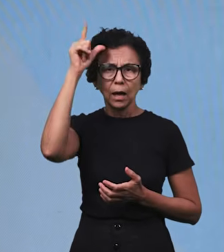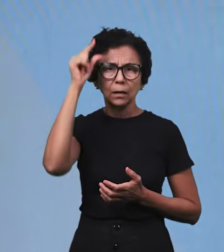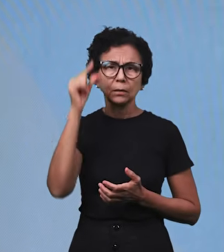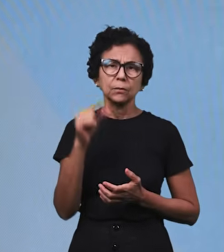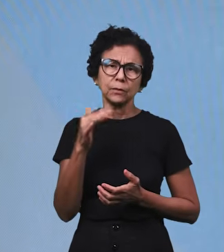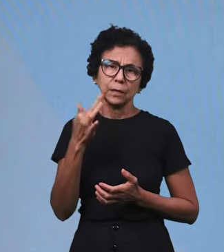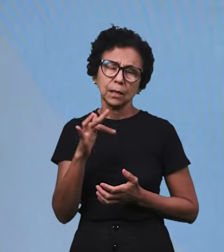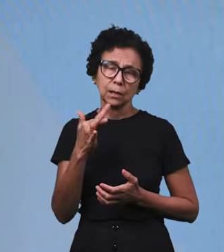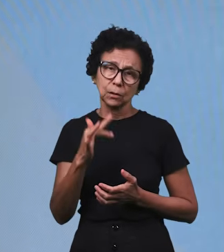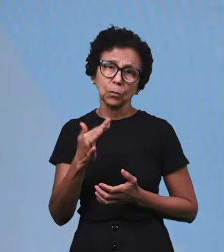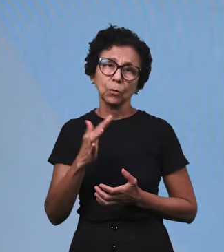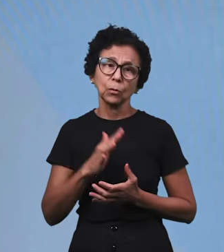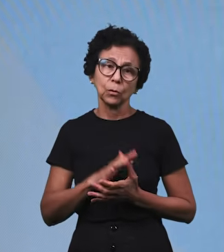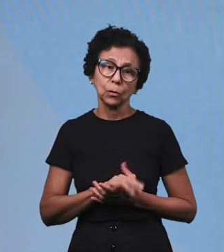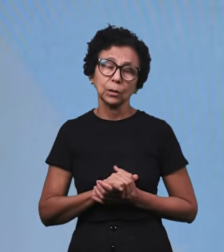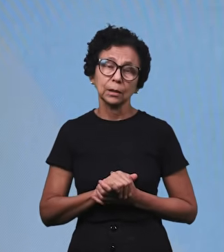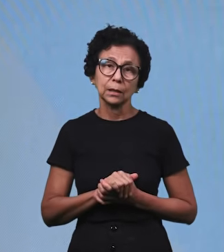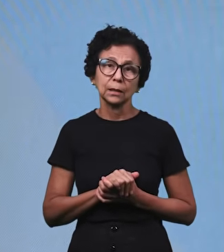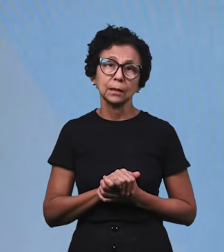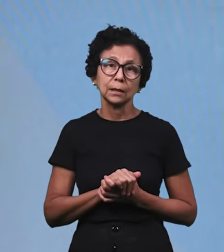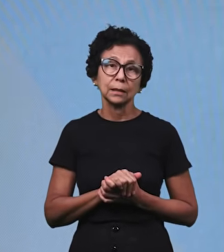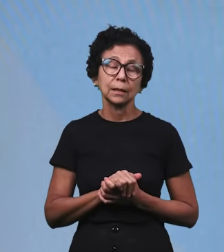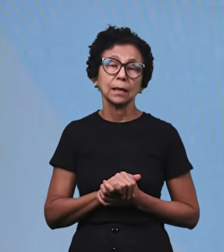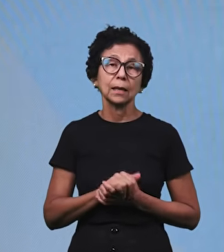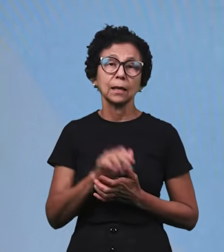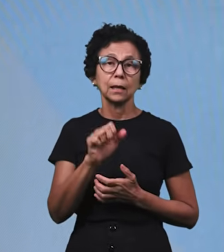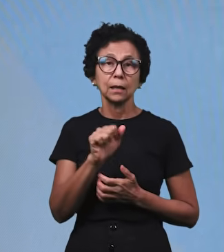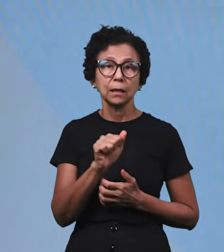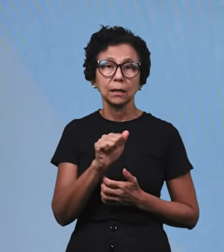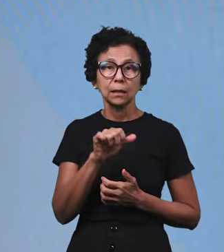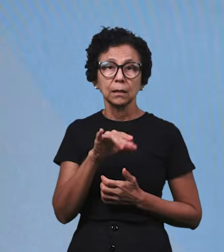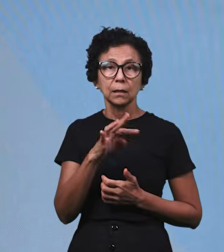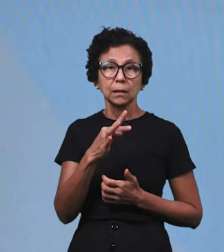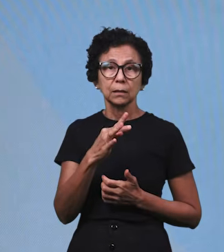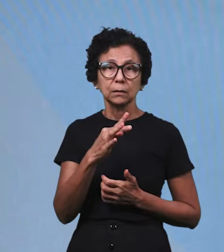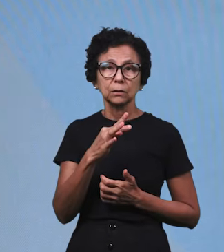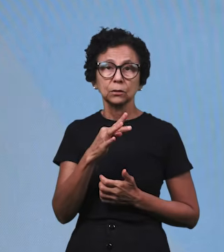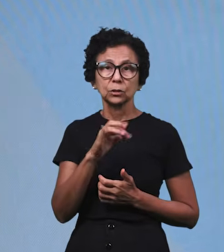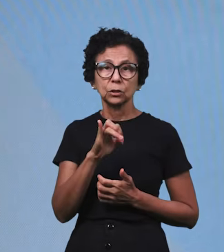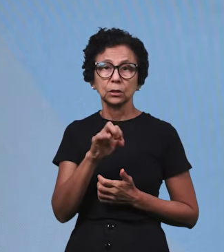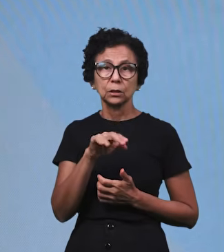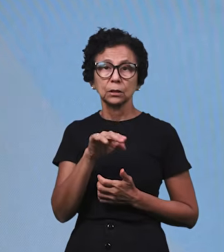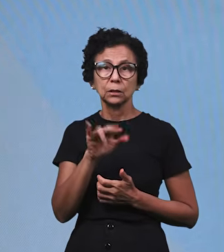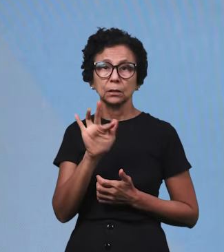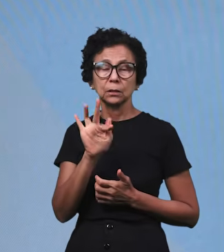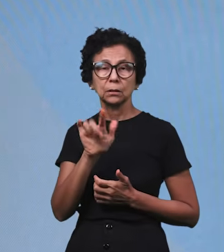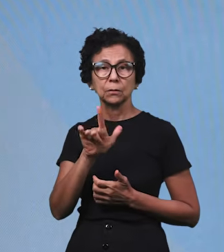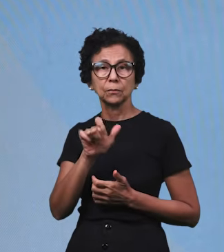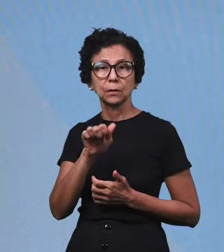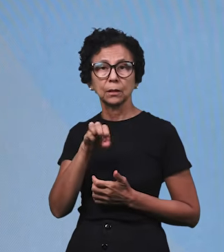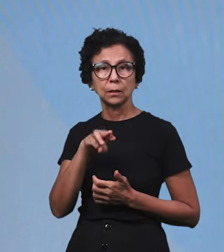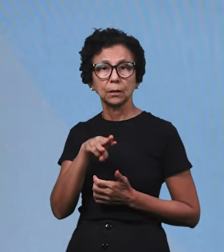gostam de usar, que é o anti-inflamatório. Qualquer uma das classes dos anti-inflamatórios, né? não só para o rim, mas às vezes o